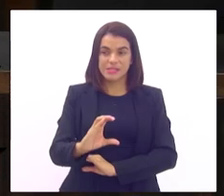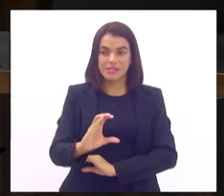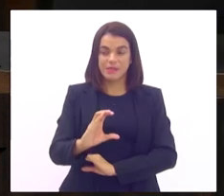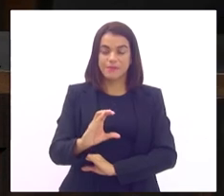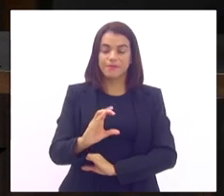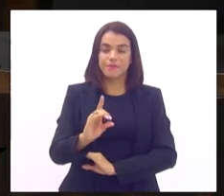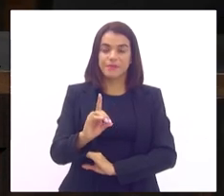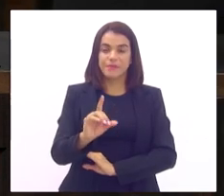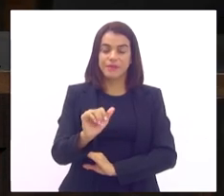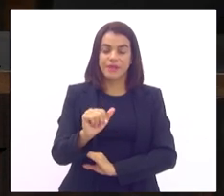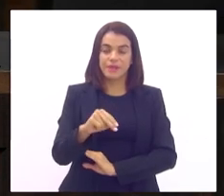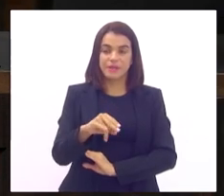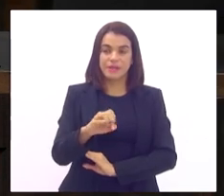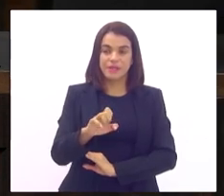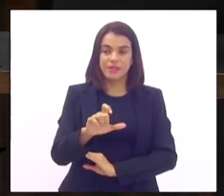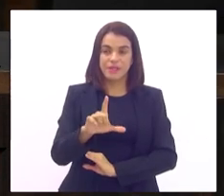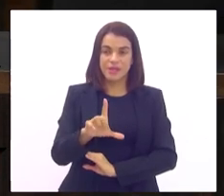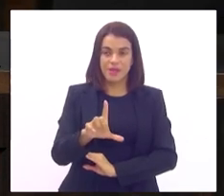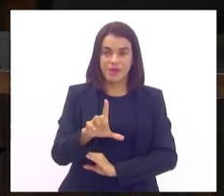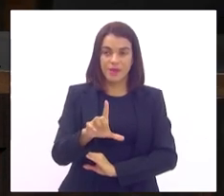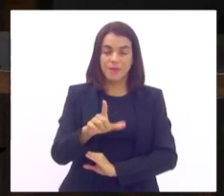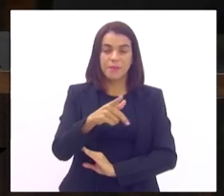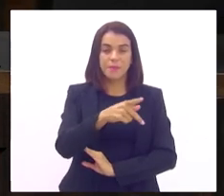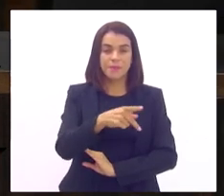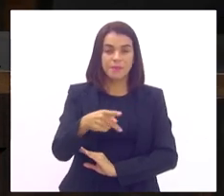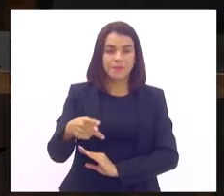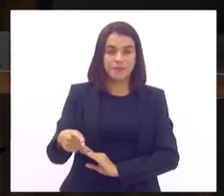o Daniel Mesquita, presidente da FENACOM.